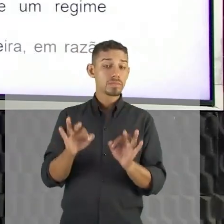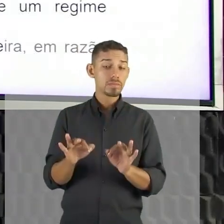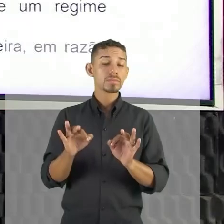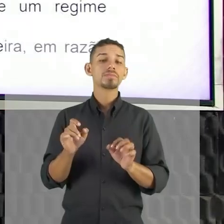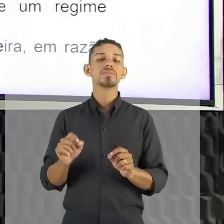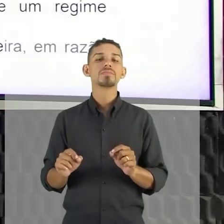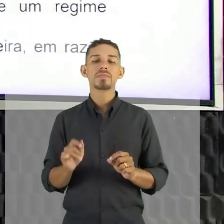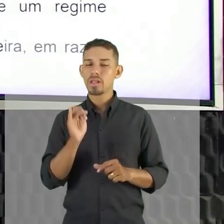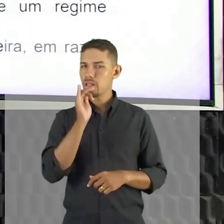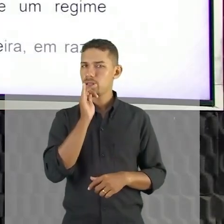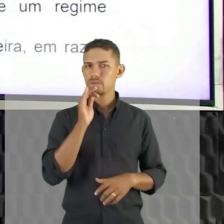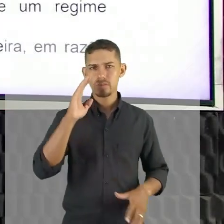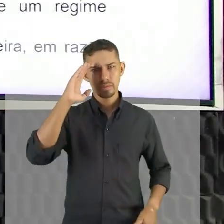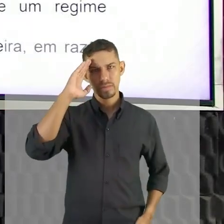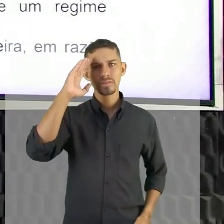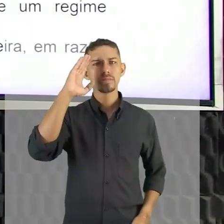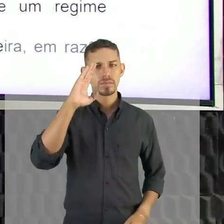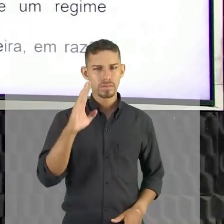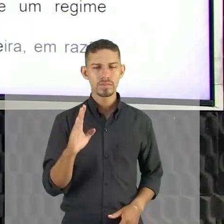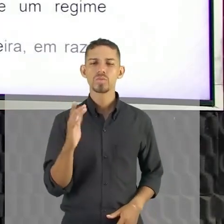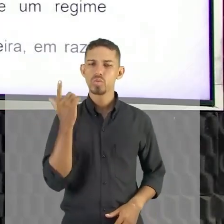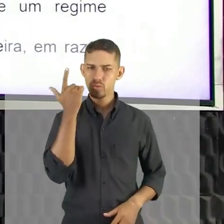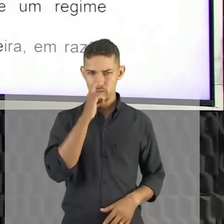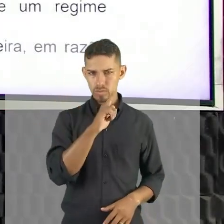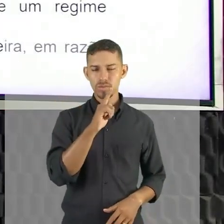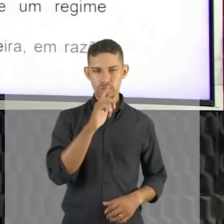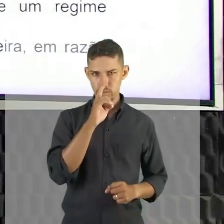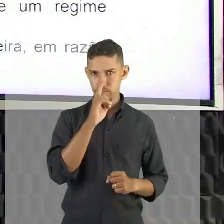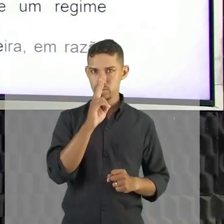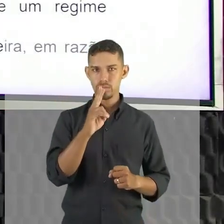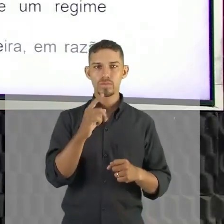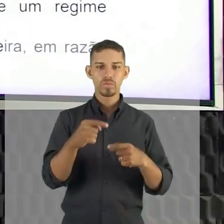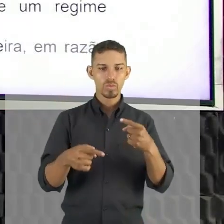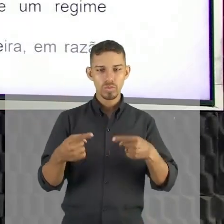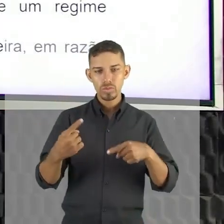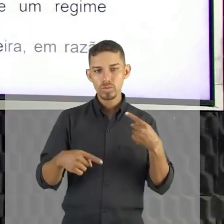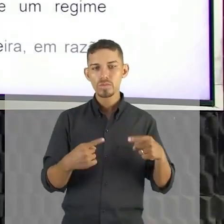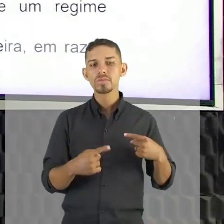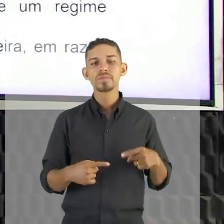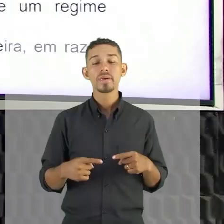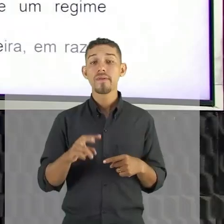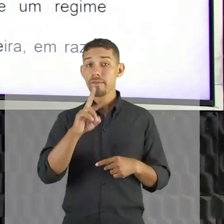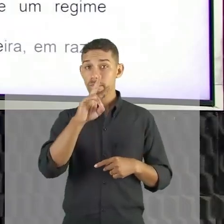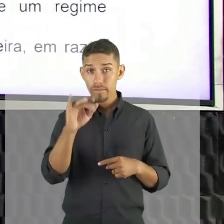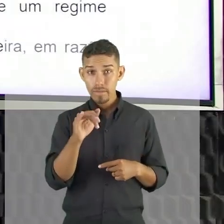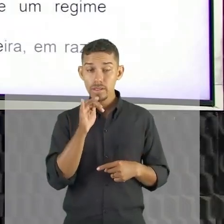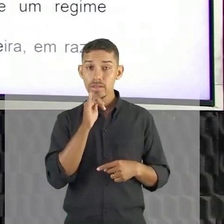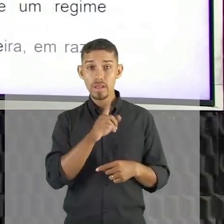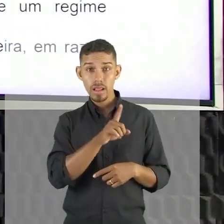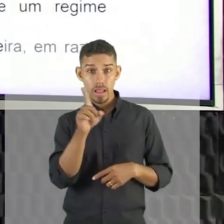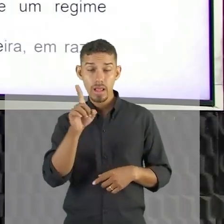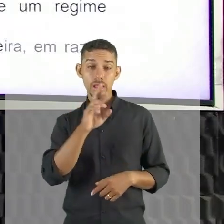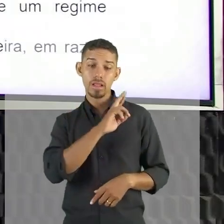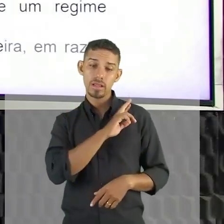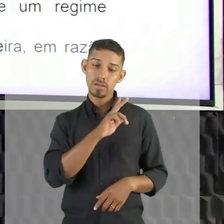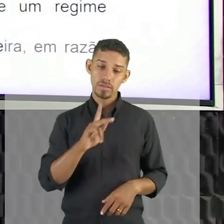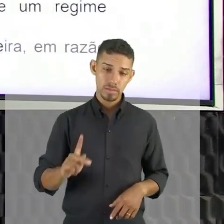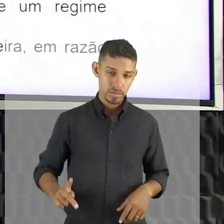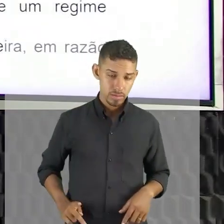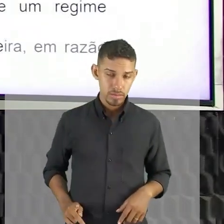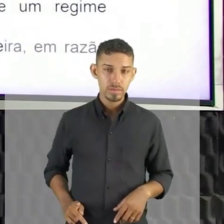que o Exército Brasileiro ele ganhou esse poder político também. E é ele que vai, lá na